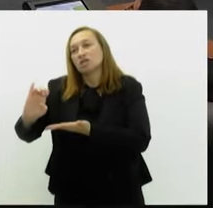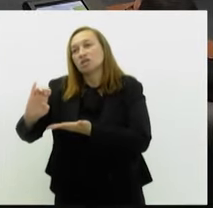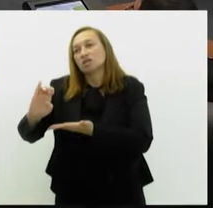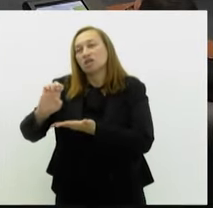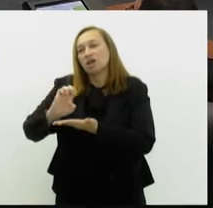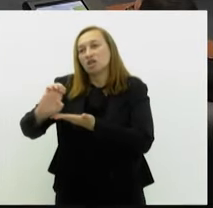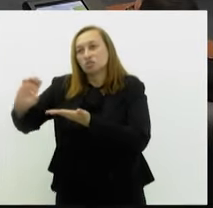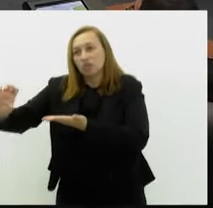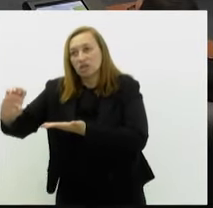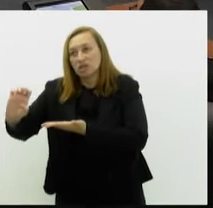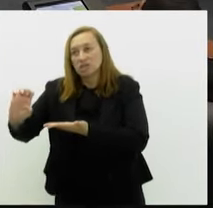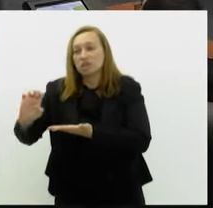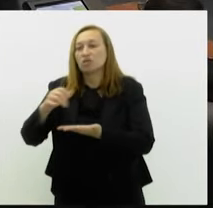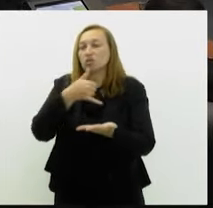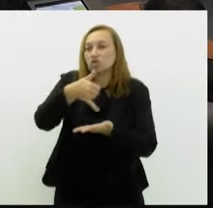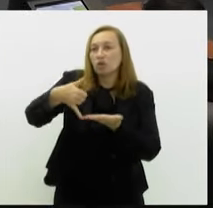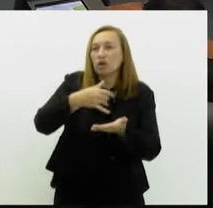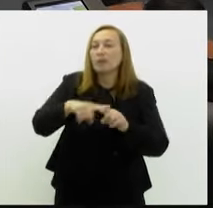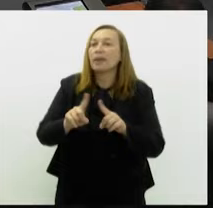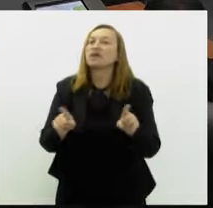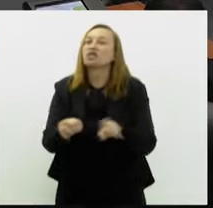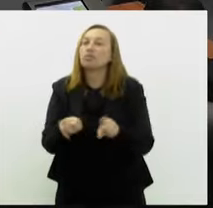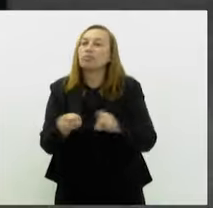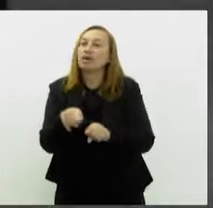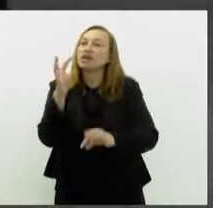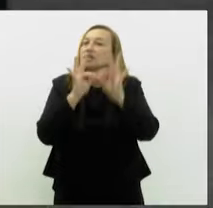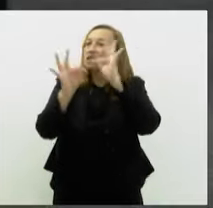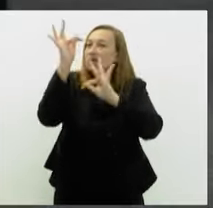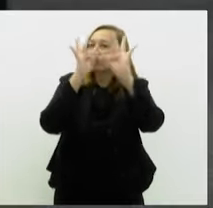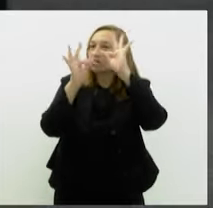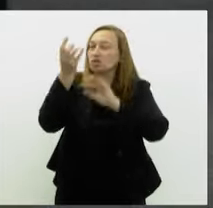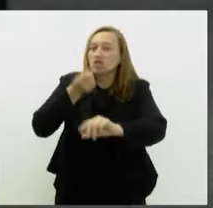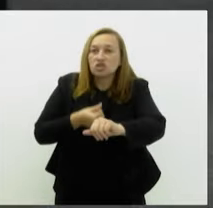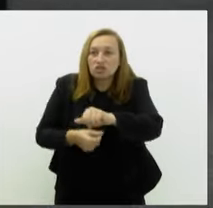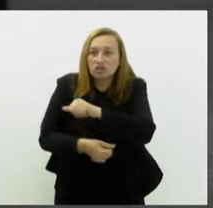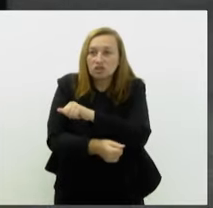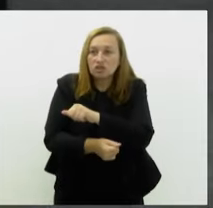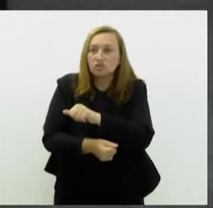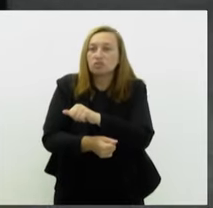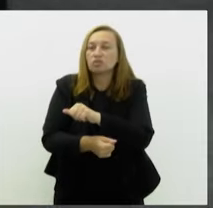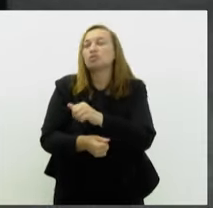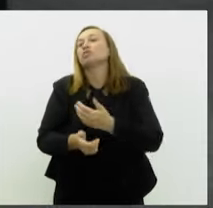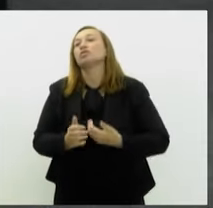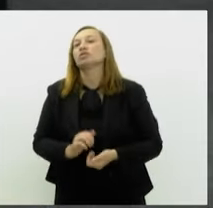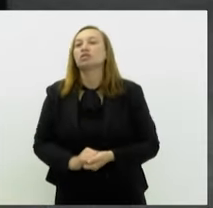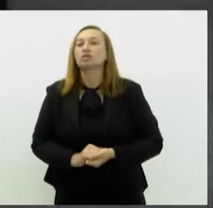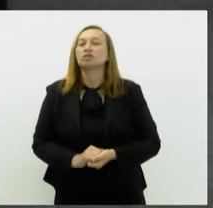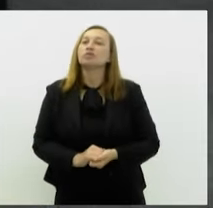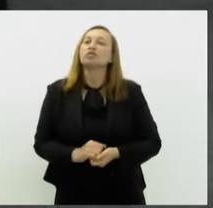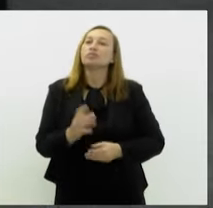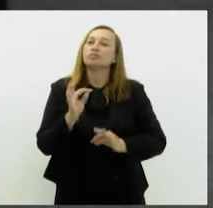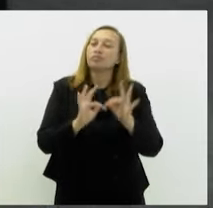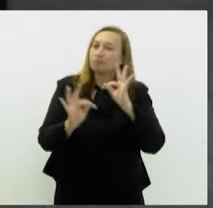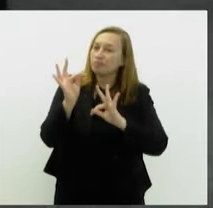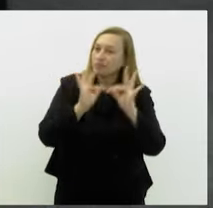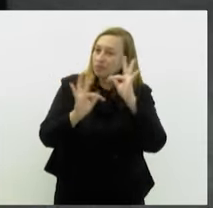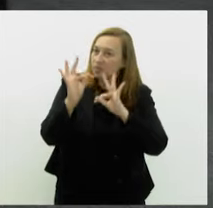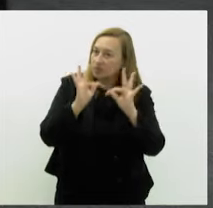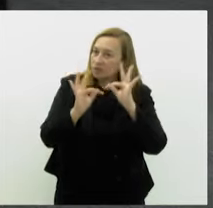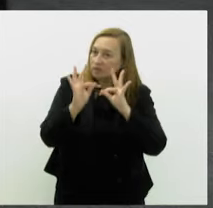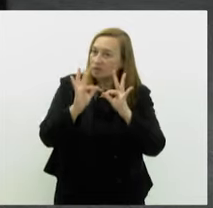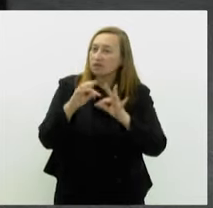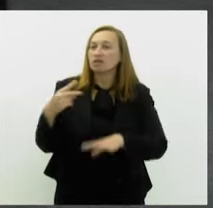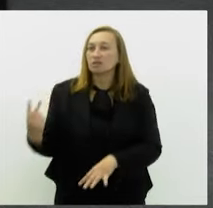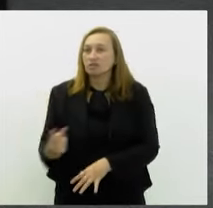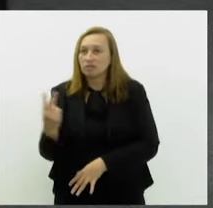também de tecnologia, de investimento a partir de um incremento de tecnologia, de